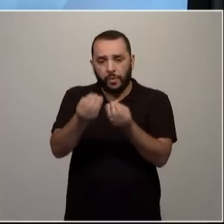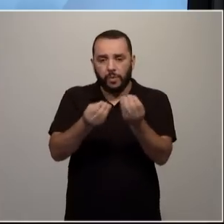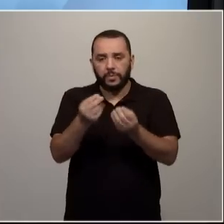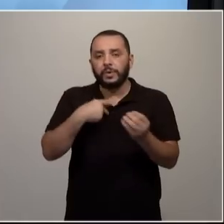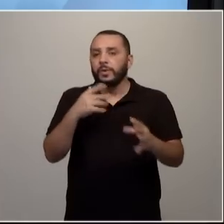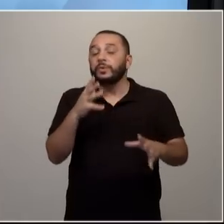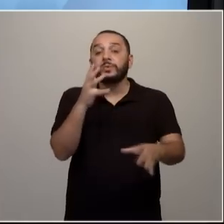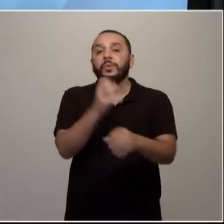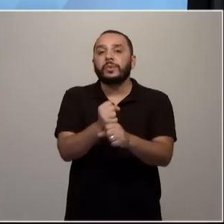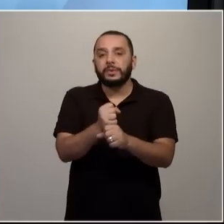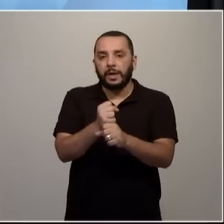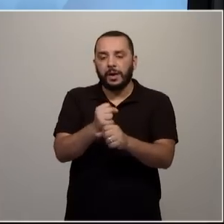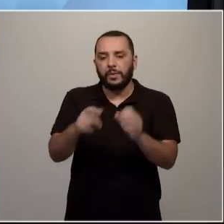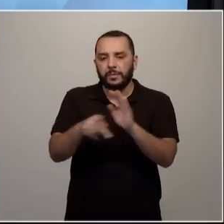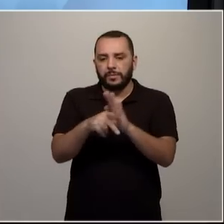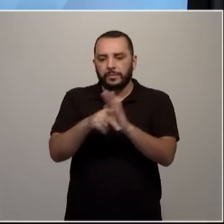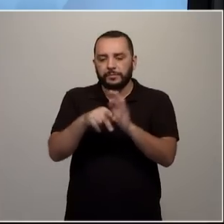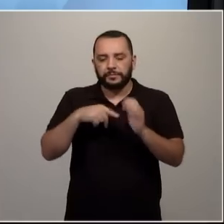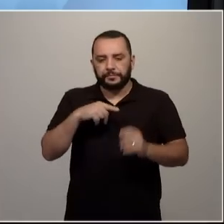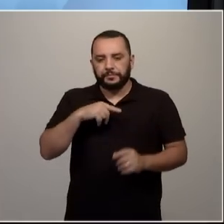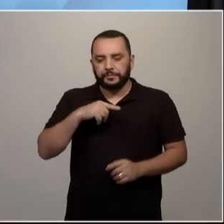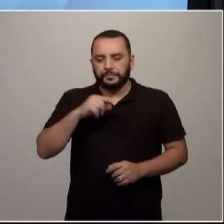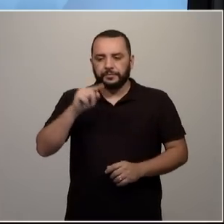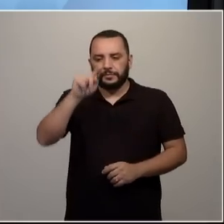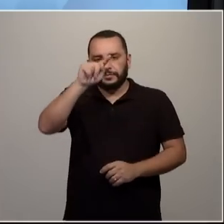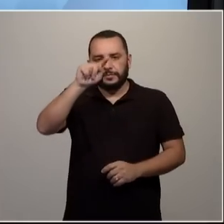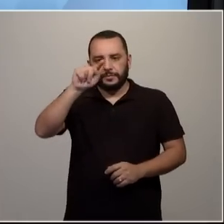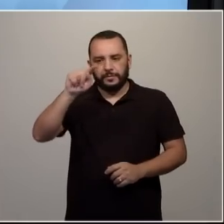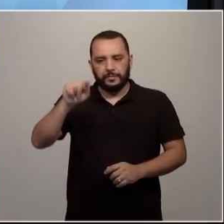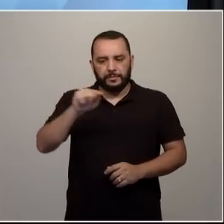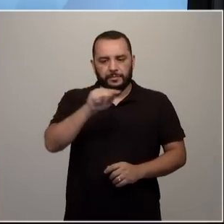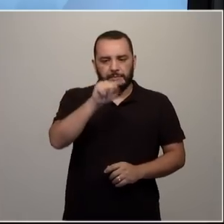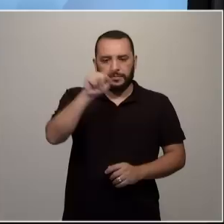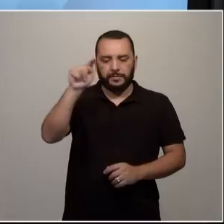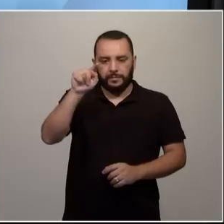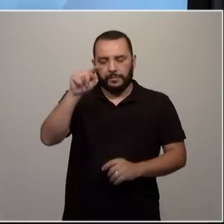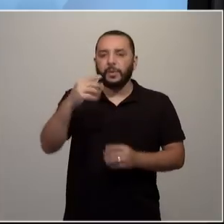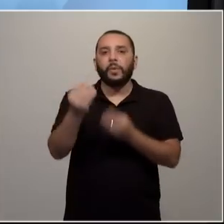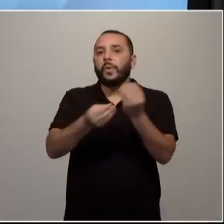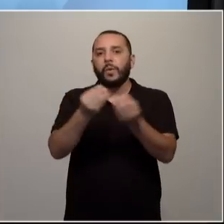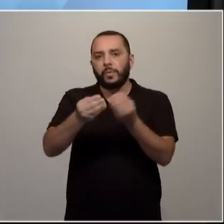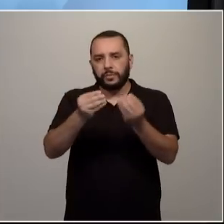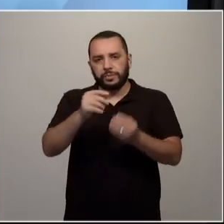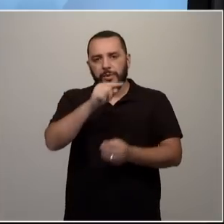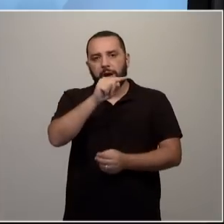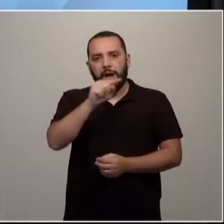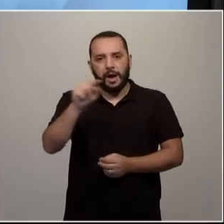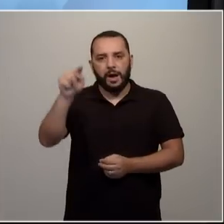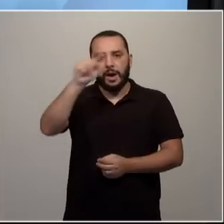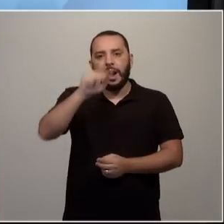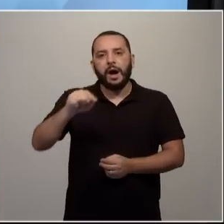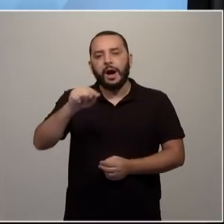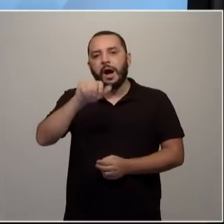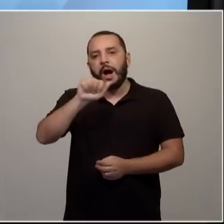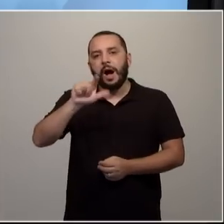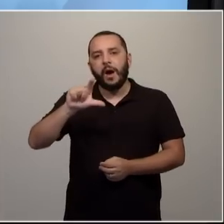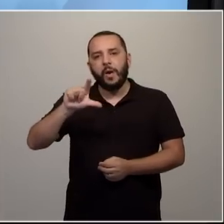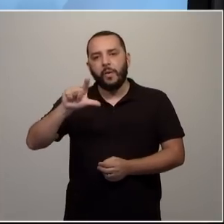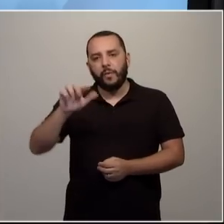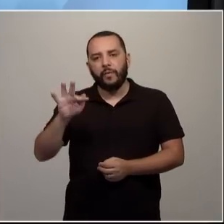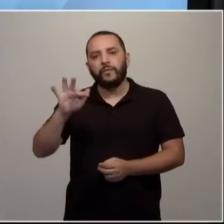paralelos. Quem que é o alfa para que eles sejam paralelos? A maneira de responder. Verifica que eles tenham que ser